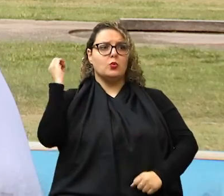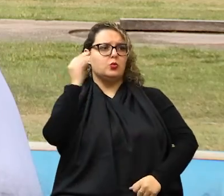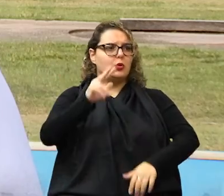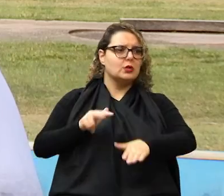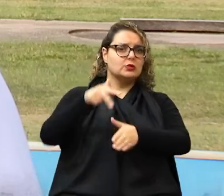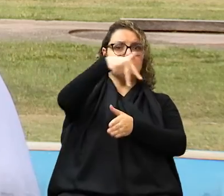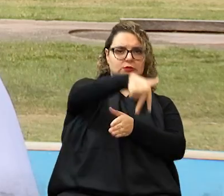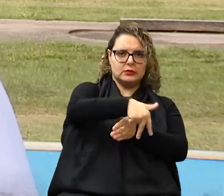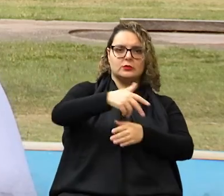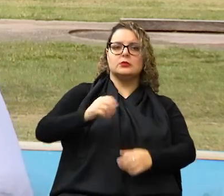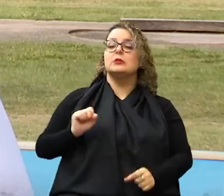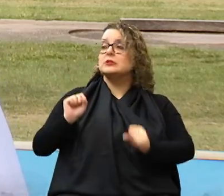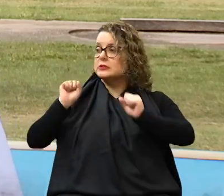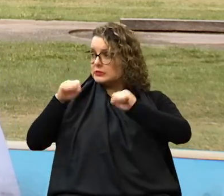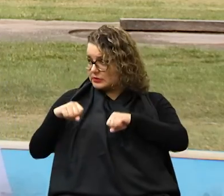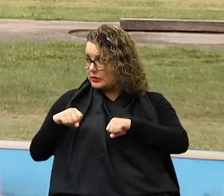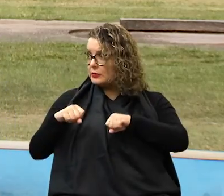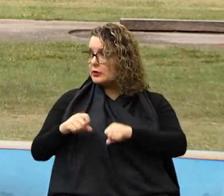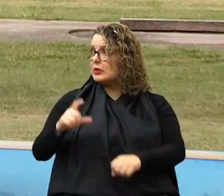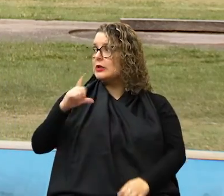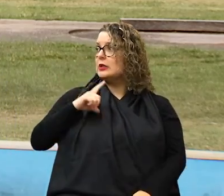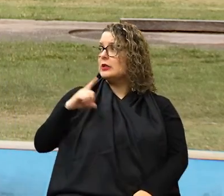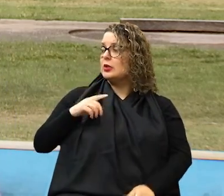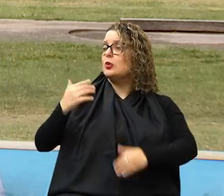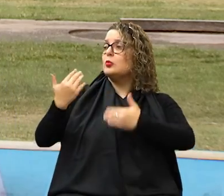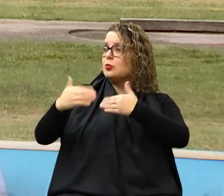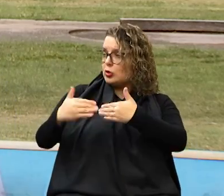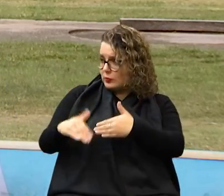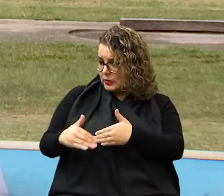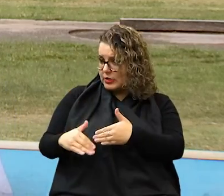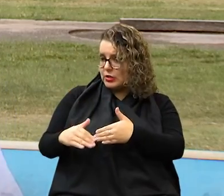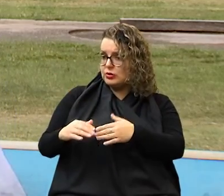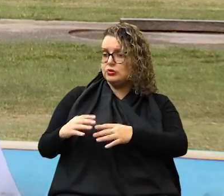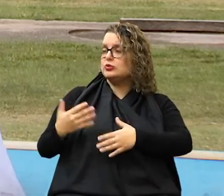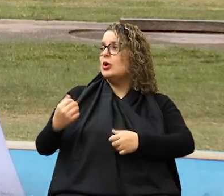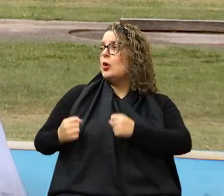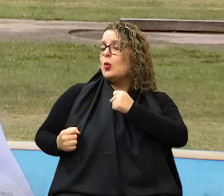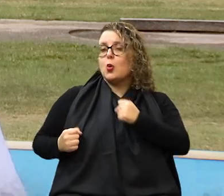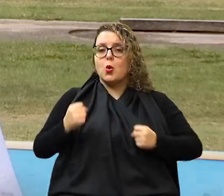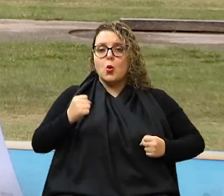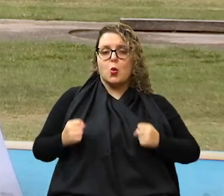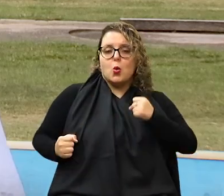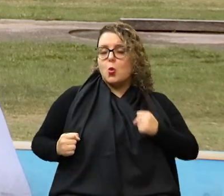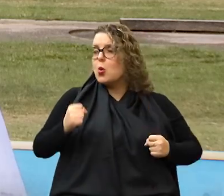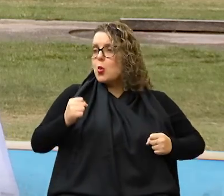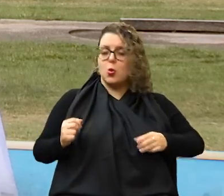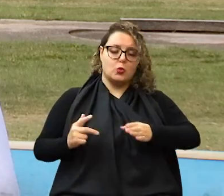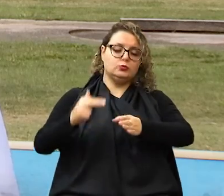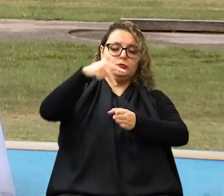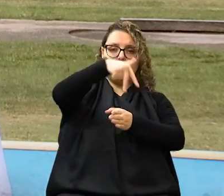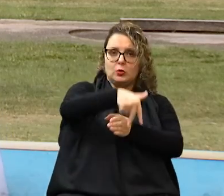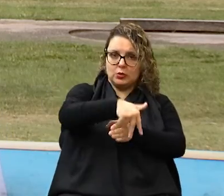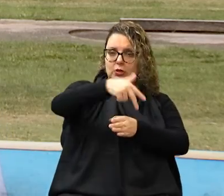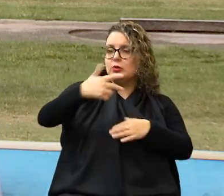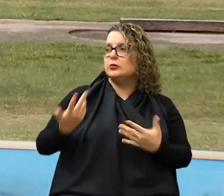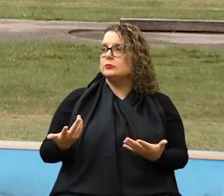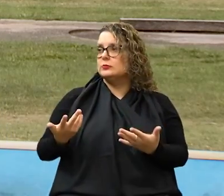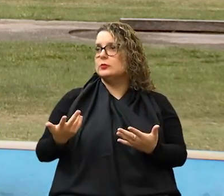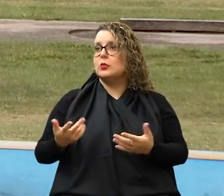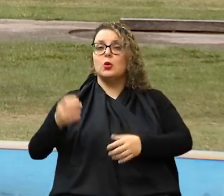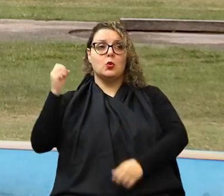corrida, lançamentos e saltos? Isso, o atletismo ele é composto de provas que englobam as corridas, os